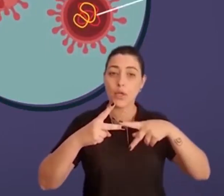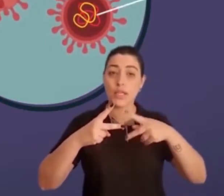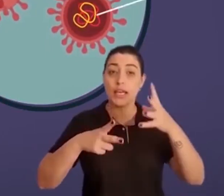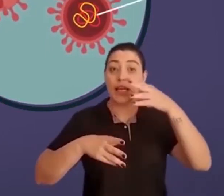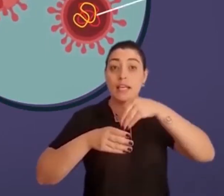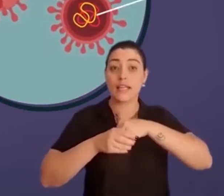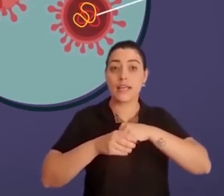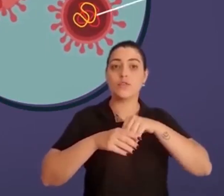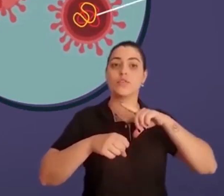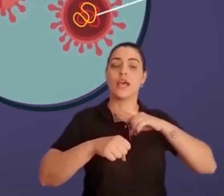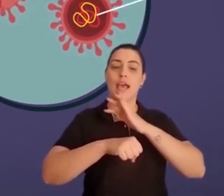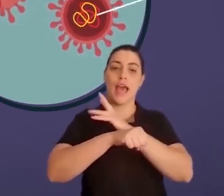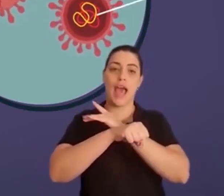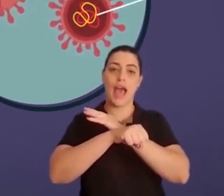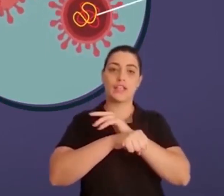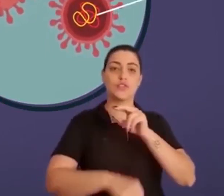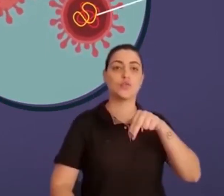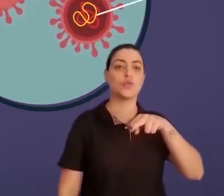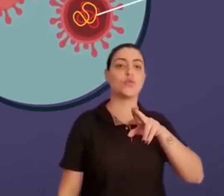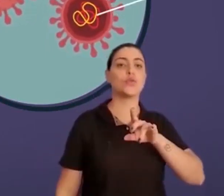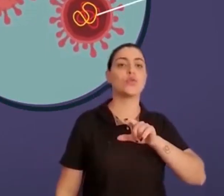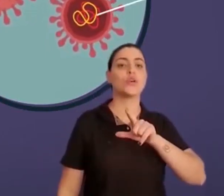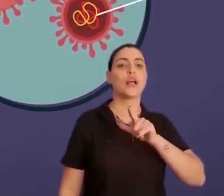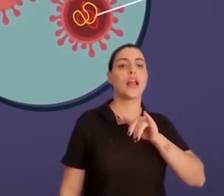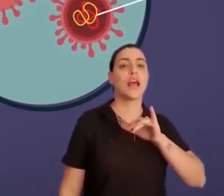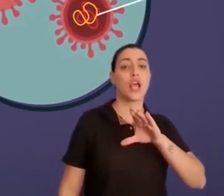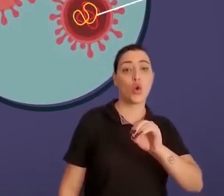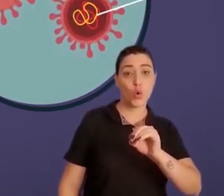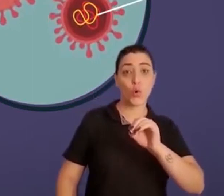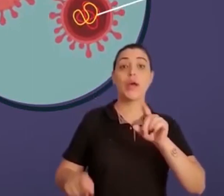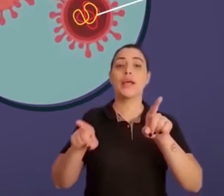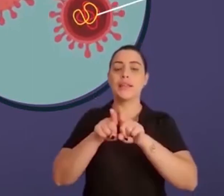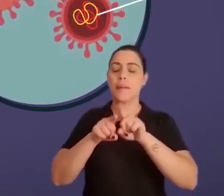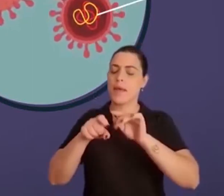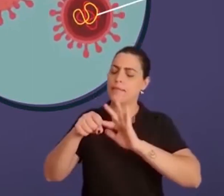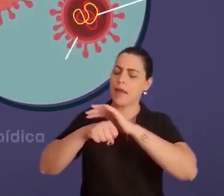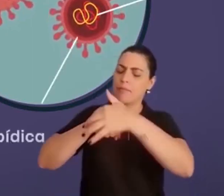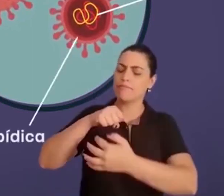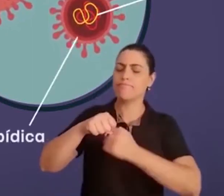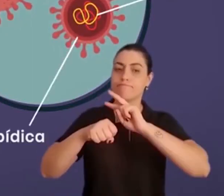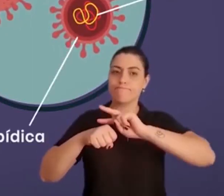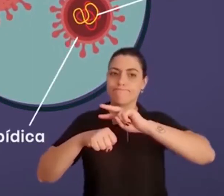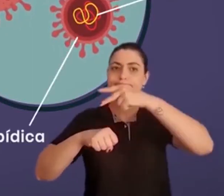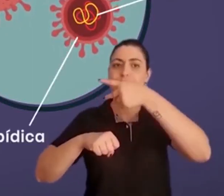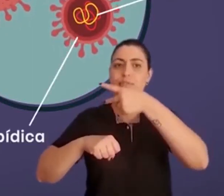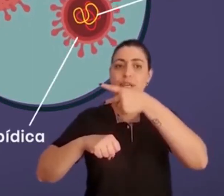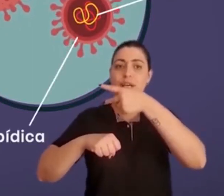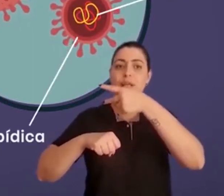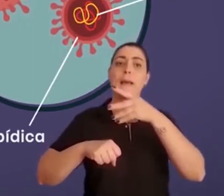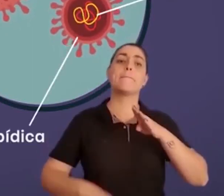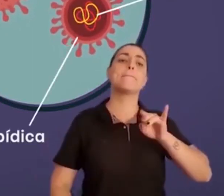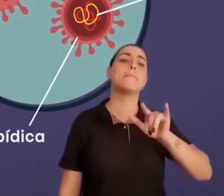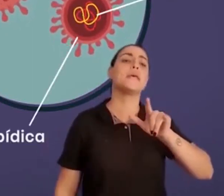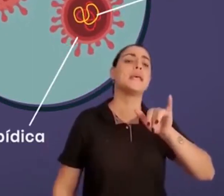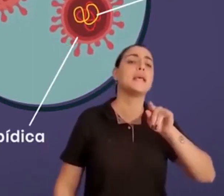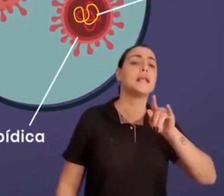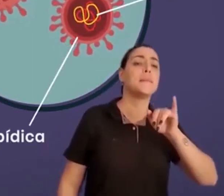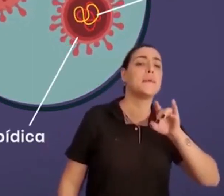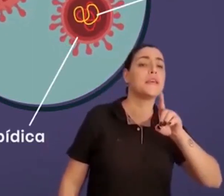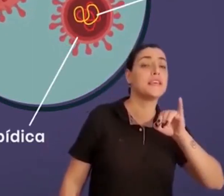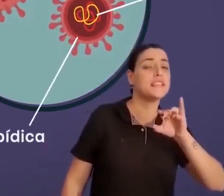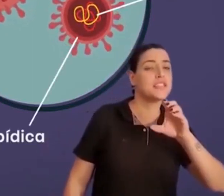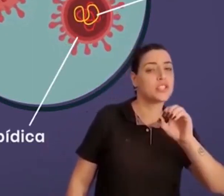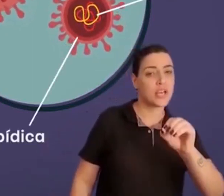proteína que contém o ácido nucleico. O coronavírus ainda conta com um invólucro extra, a membrana bilipídica, que funciona